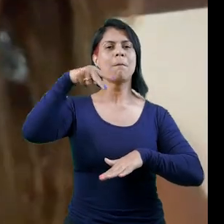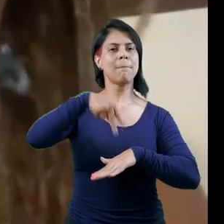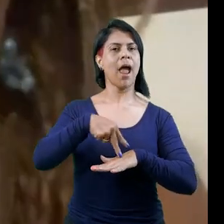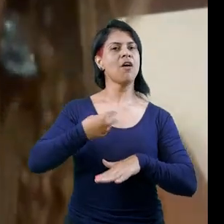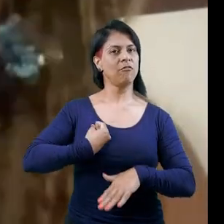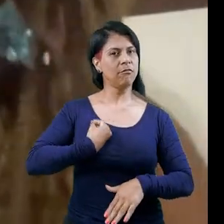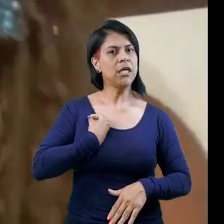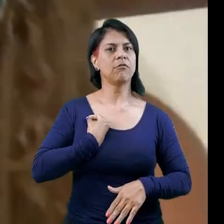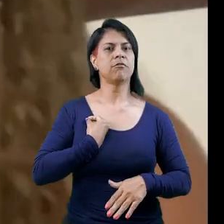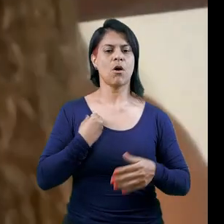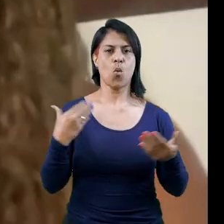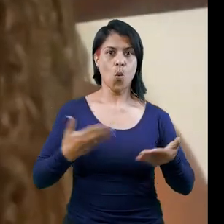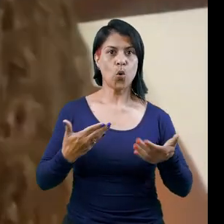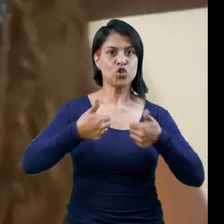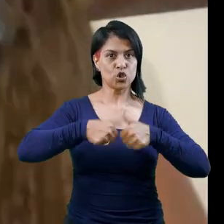estou aqui,